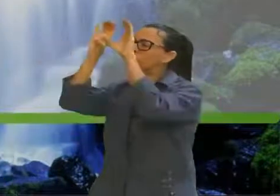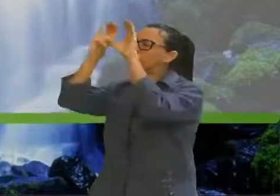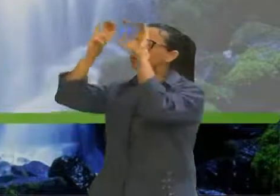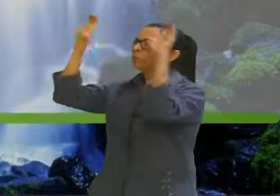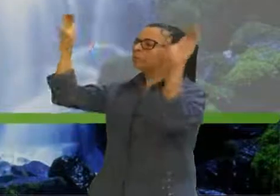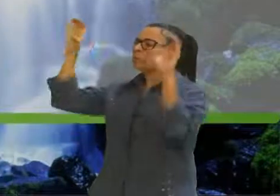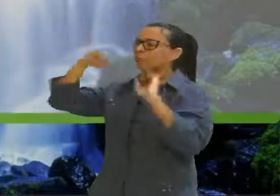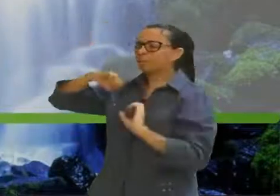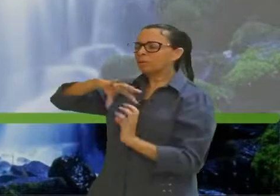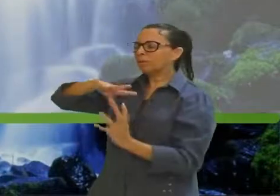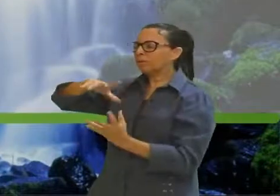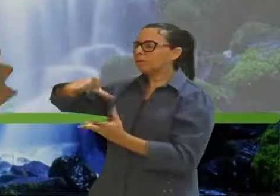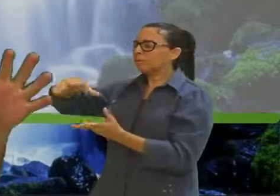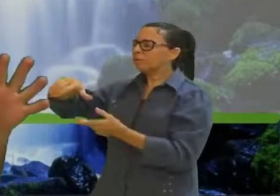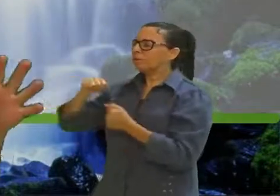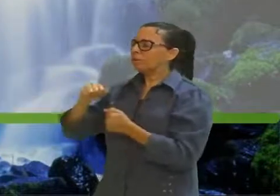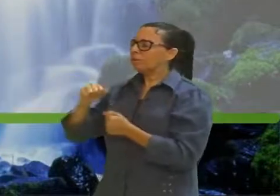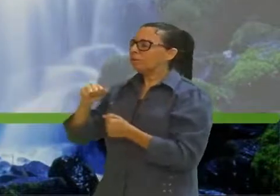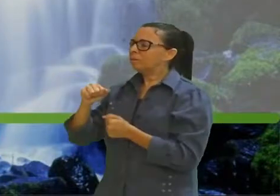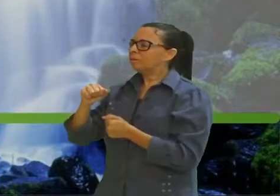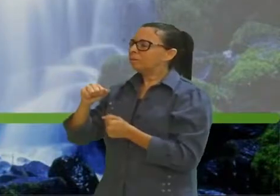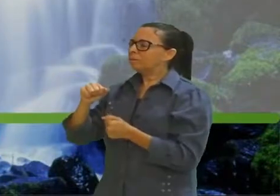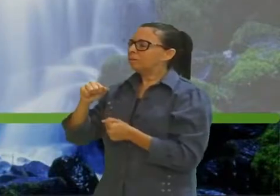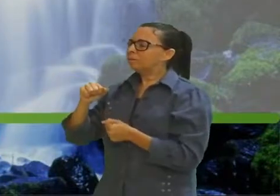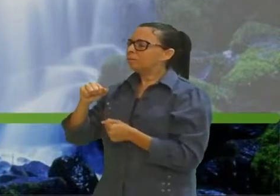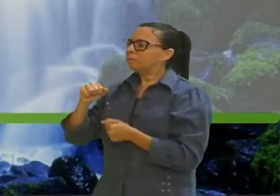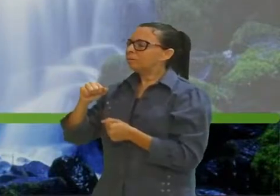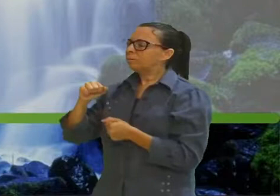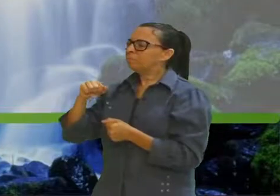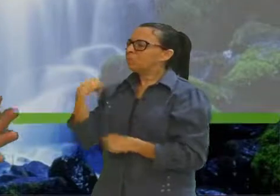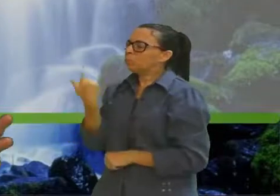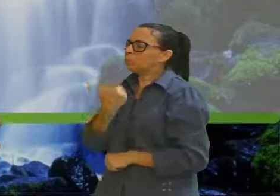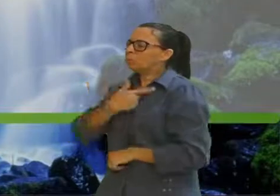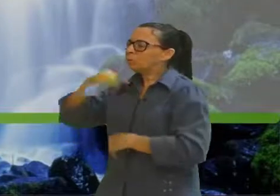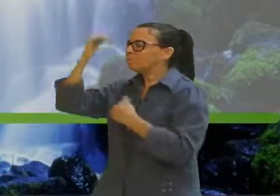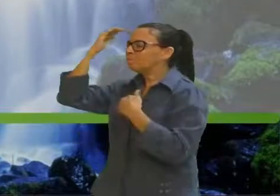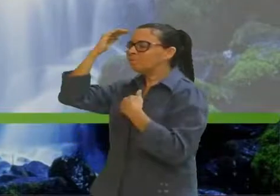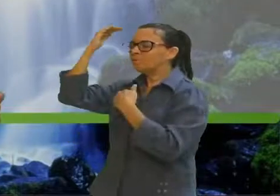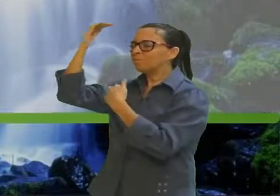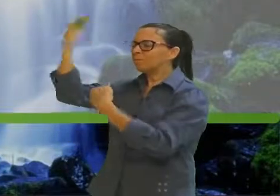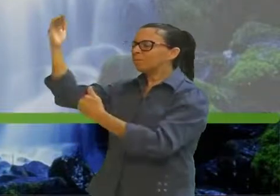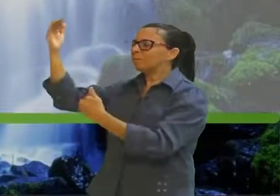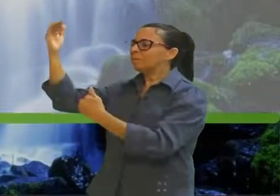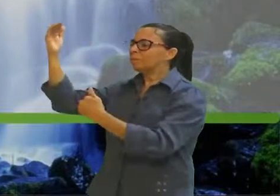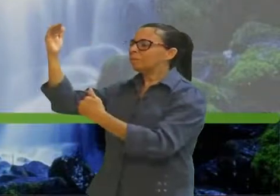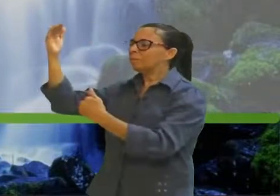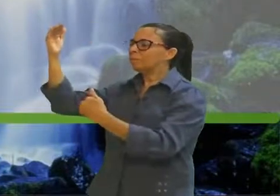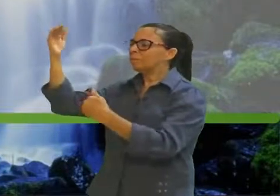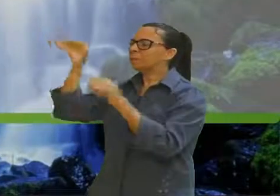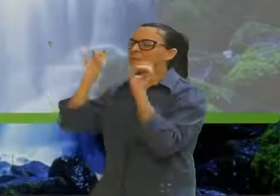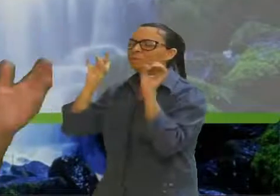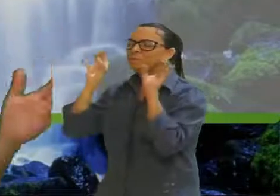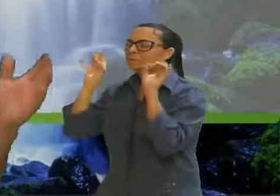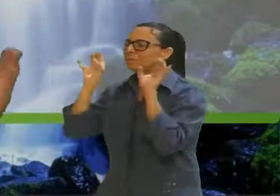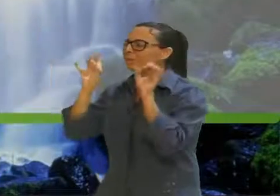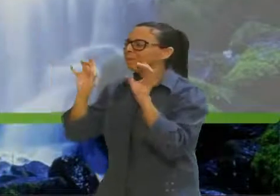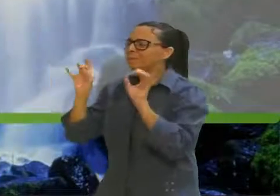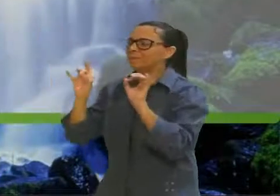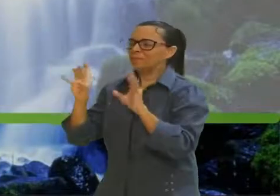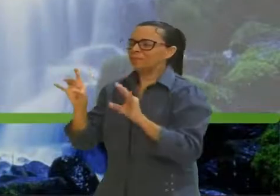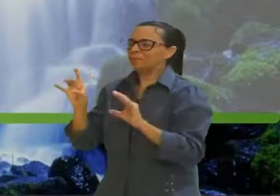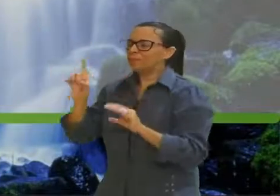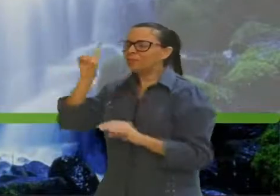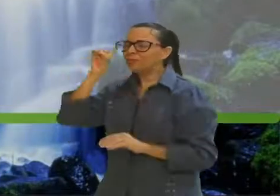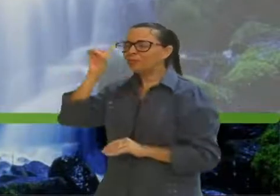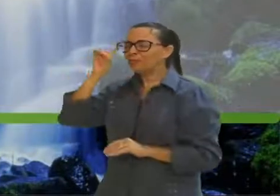Cristo, nós te agradecemos, Senhor, por esse momento especial desse encontro, de estarmos aqui compartilhando com